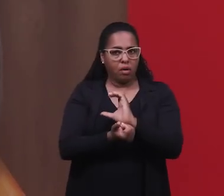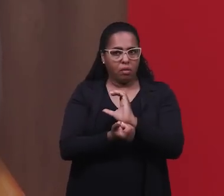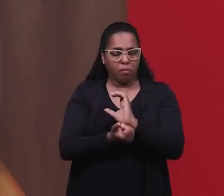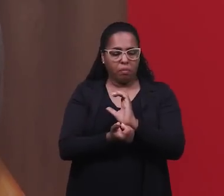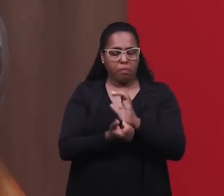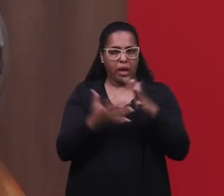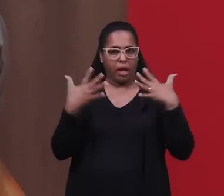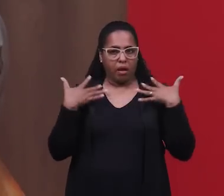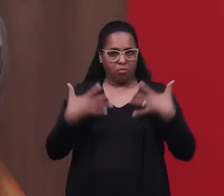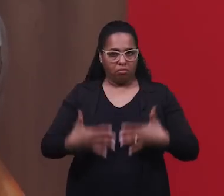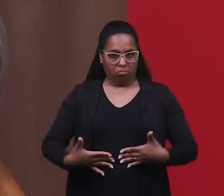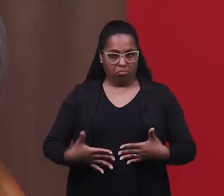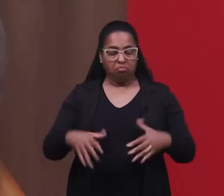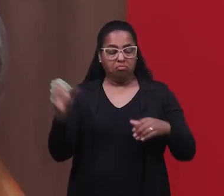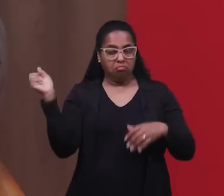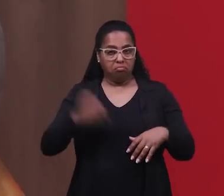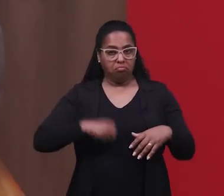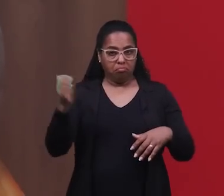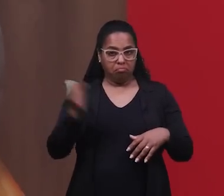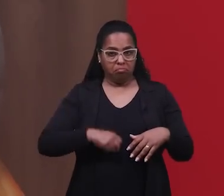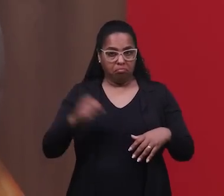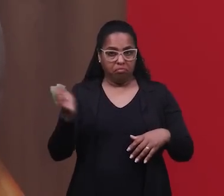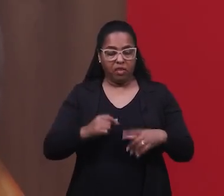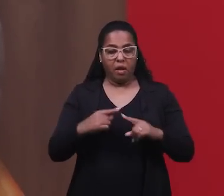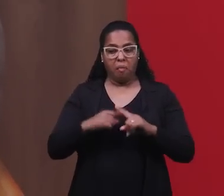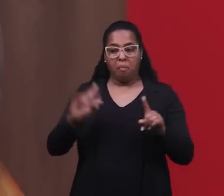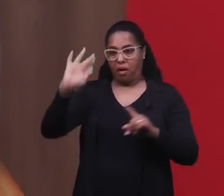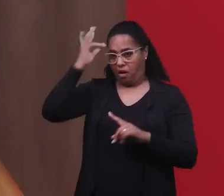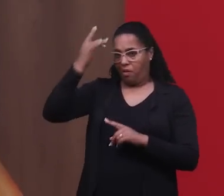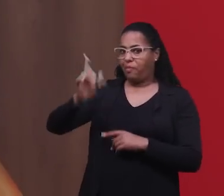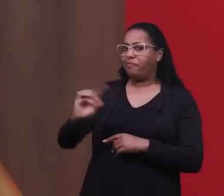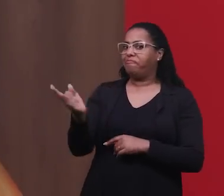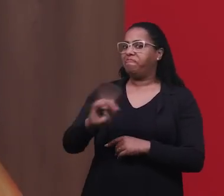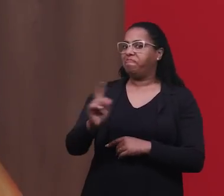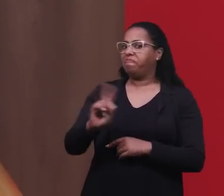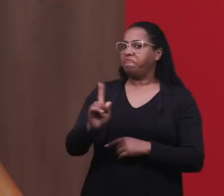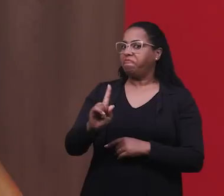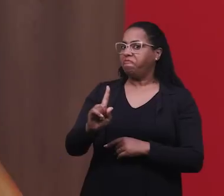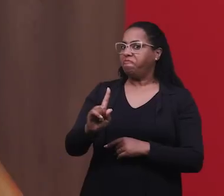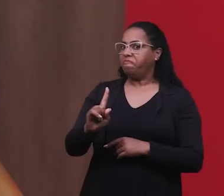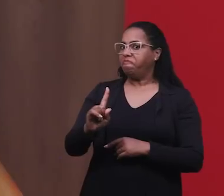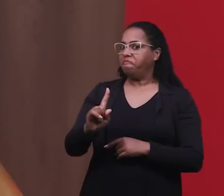aspecto físico, sim, mas no aspecto espiritual, não.